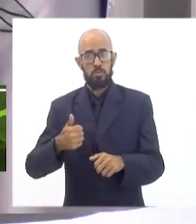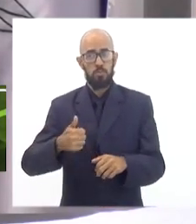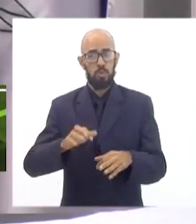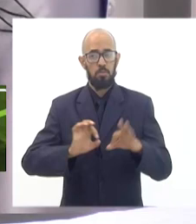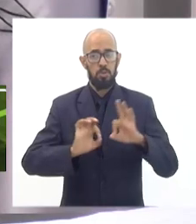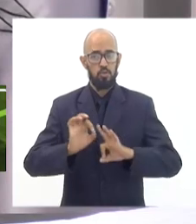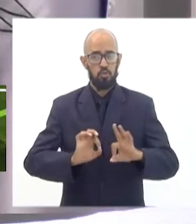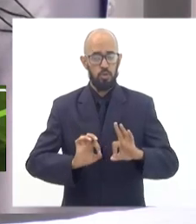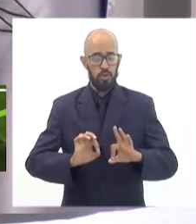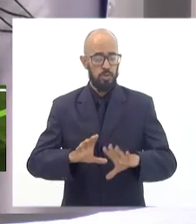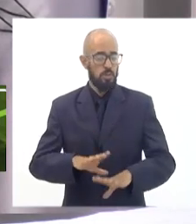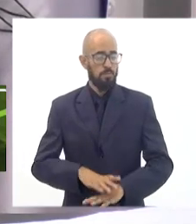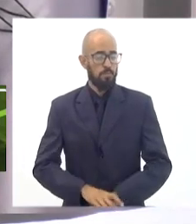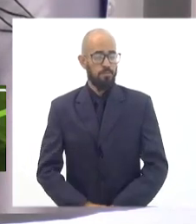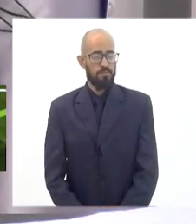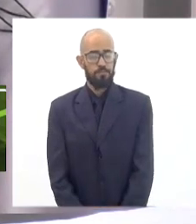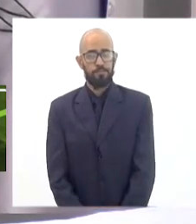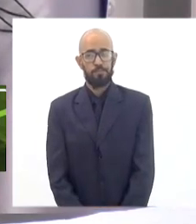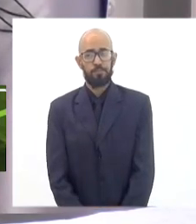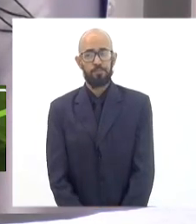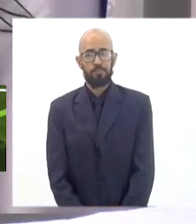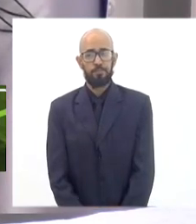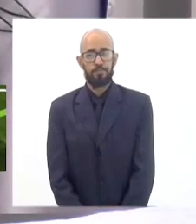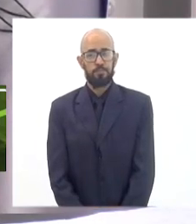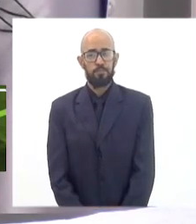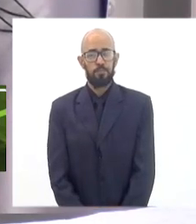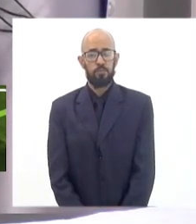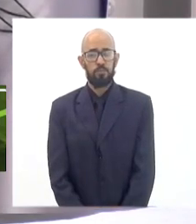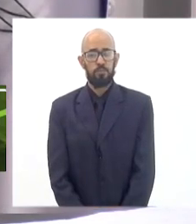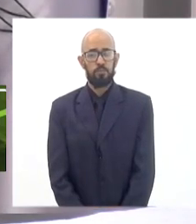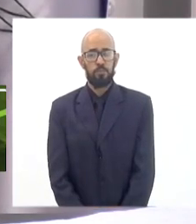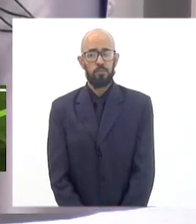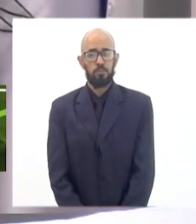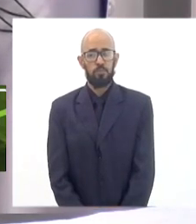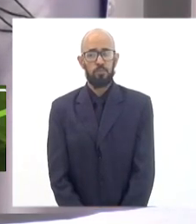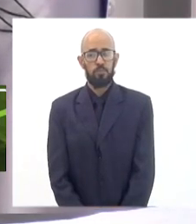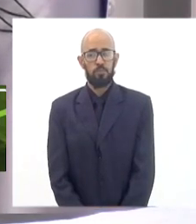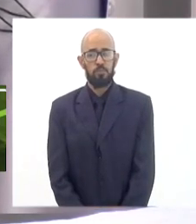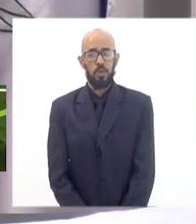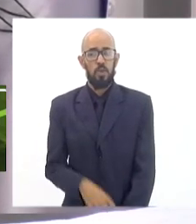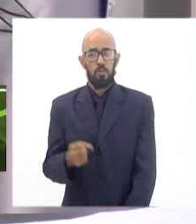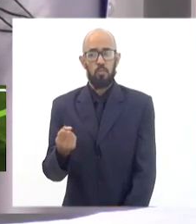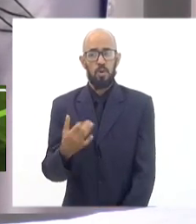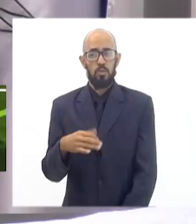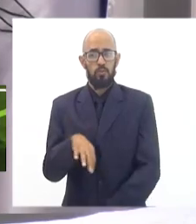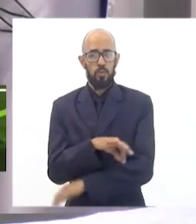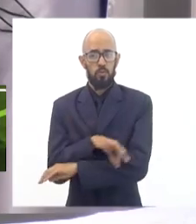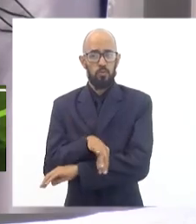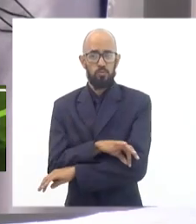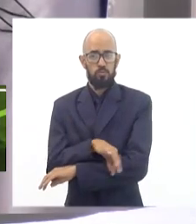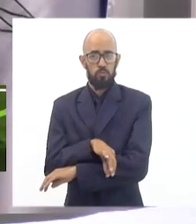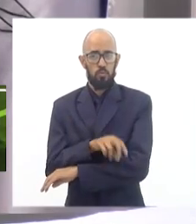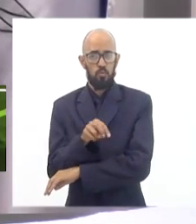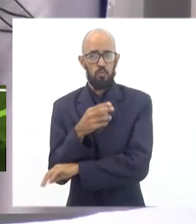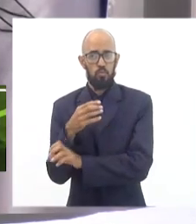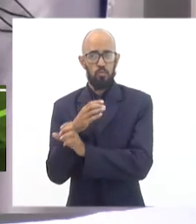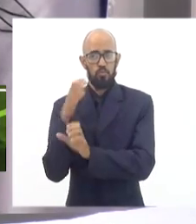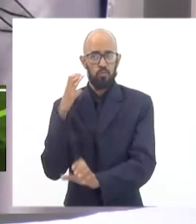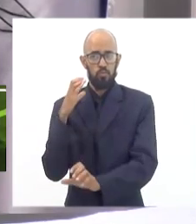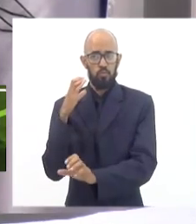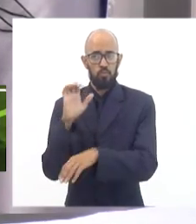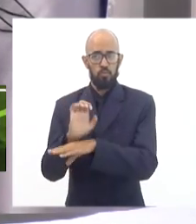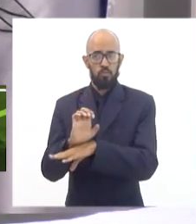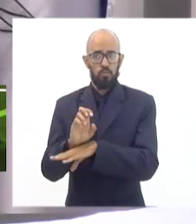e e quando os vem aqui um engenheiro arquiteto do Estado em